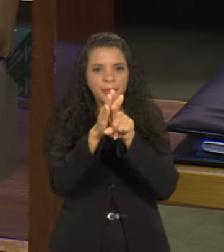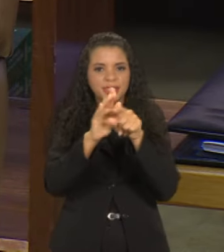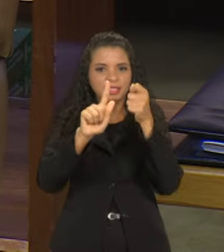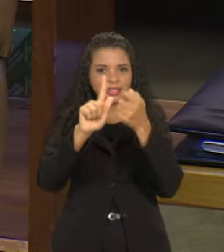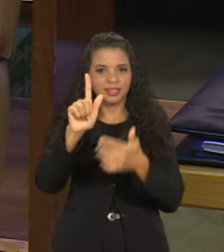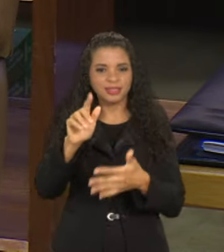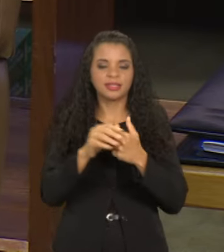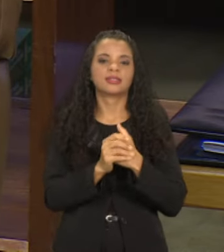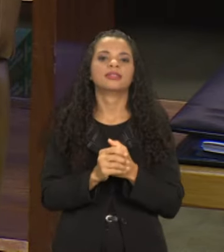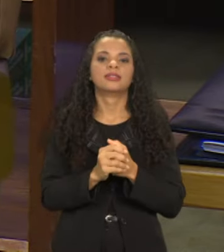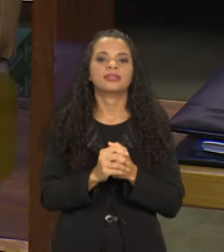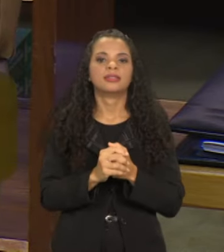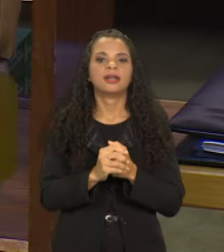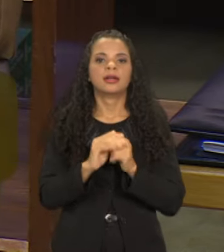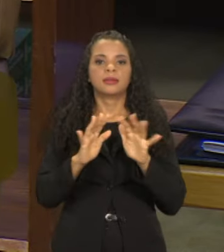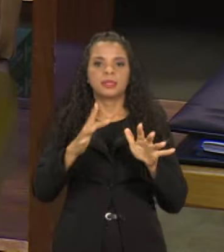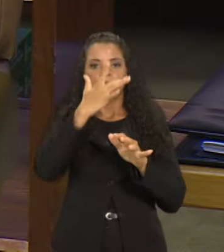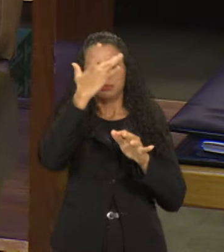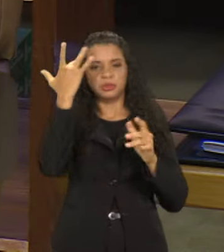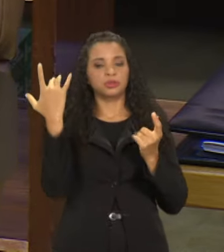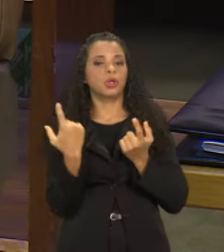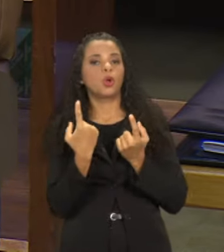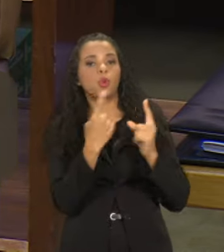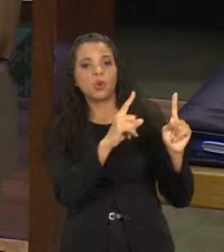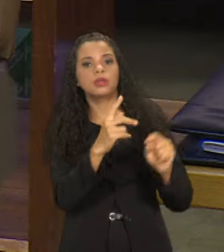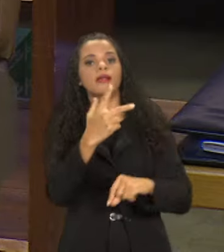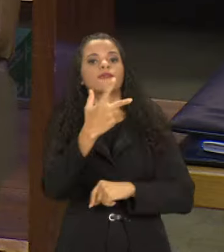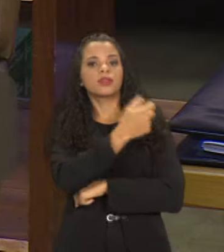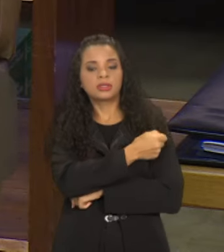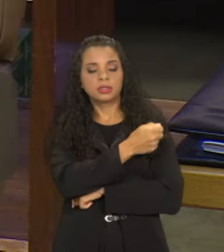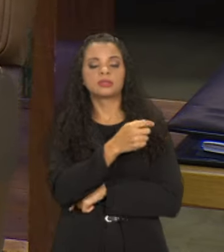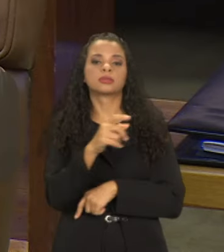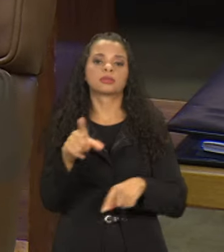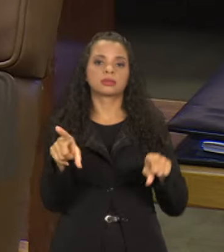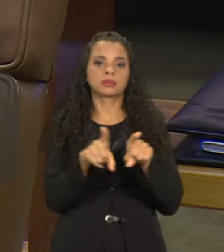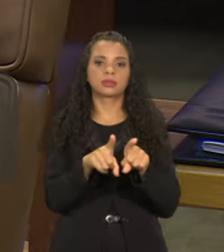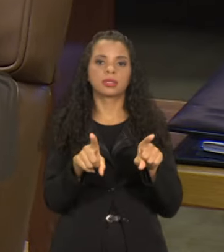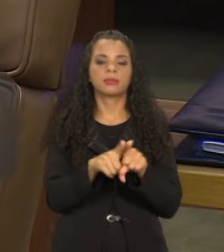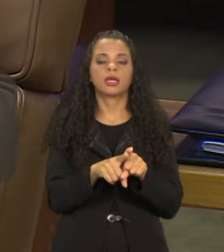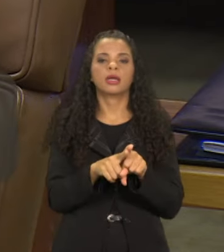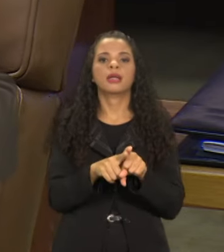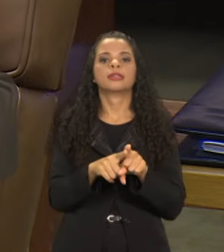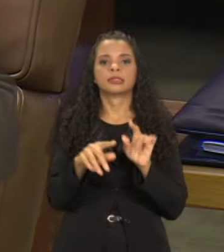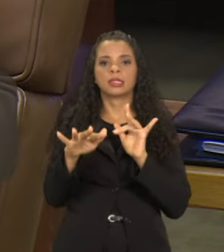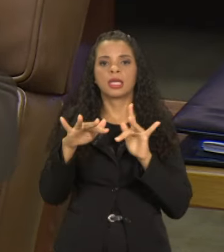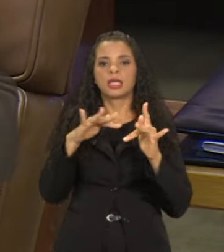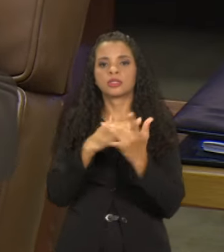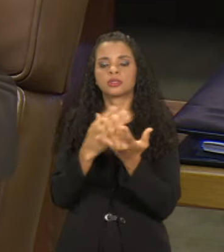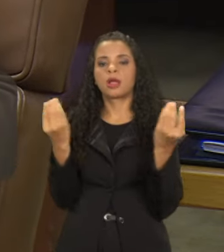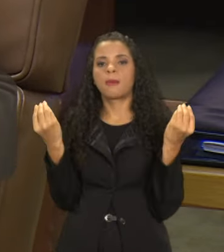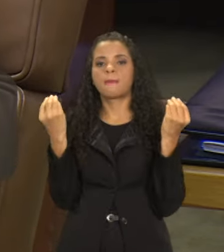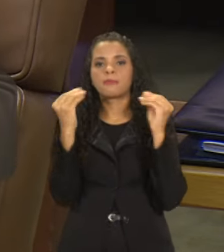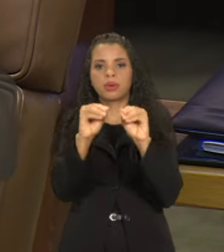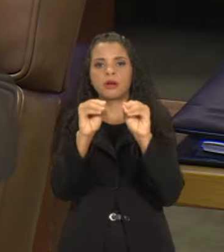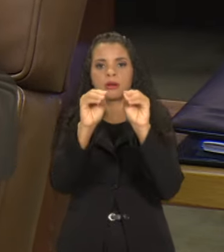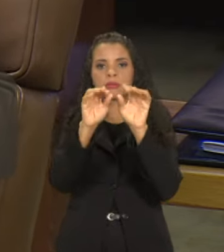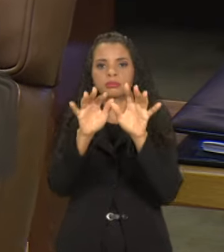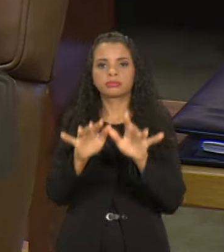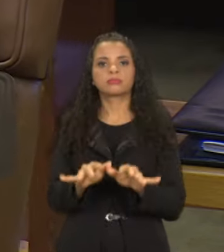contra a vacina, esses também vão disseminando nas redes sociais serem contrários à